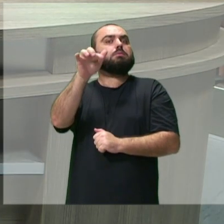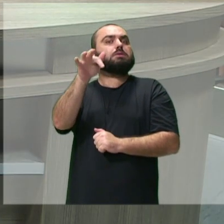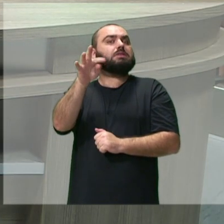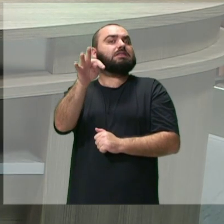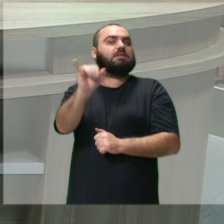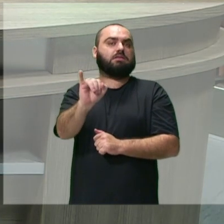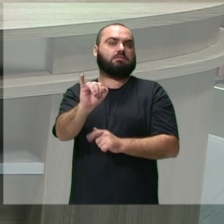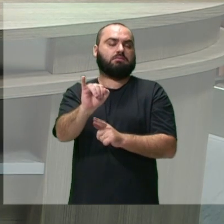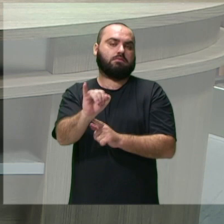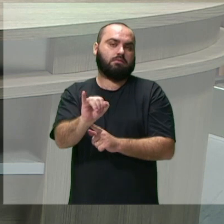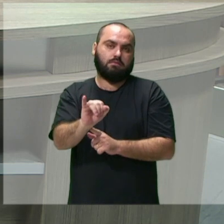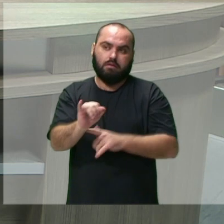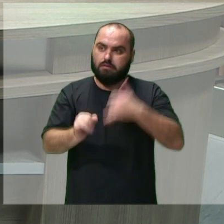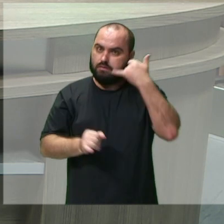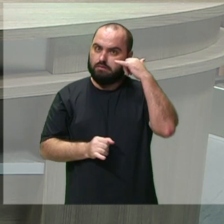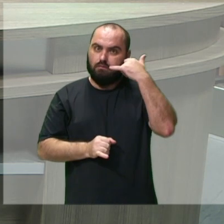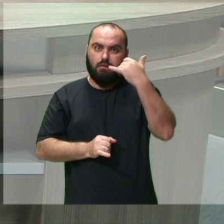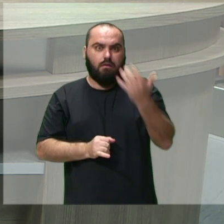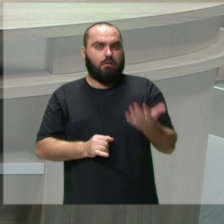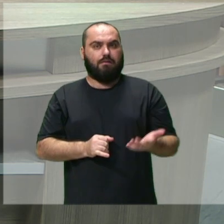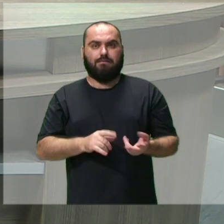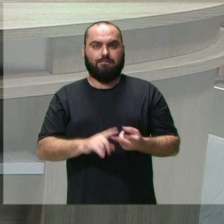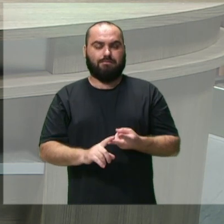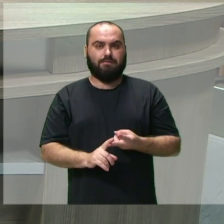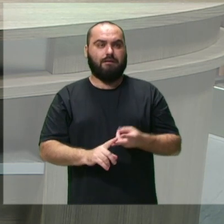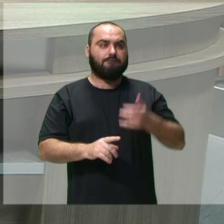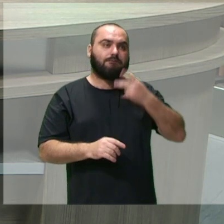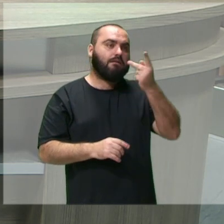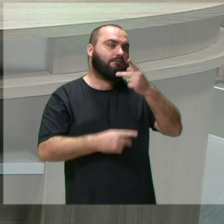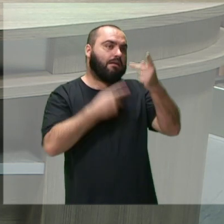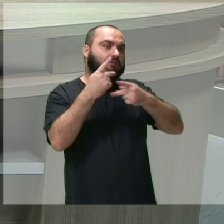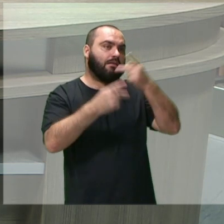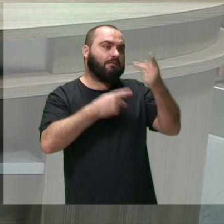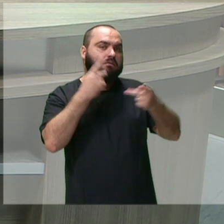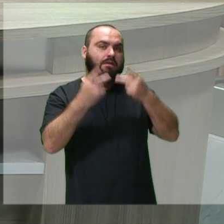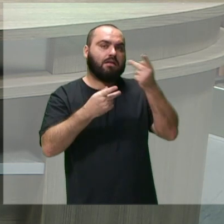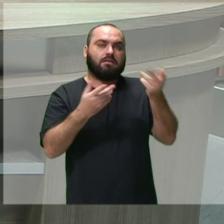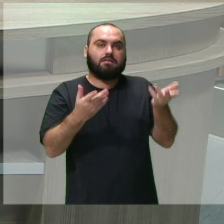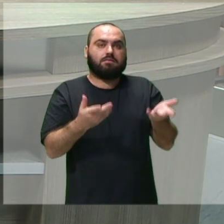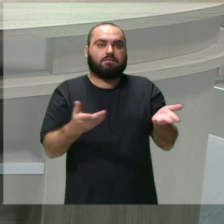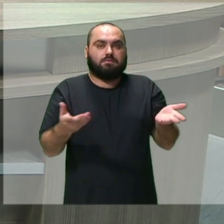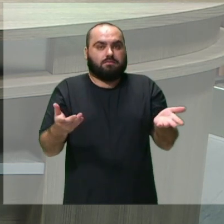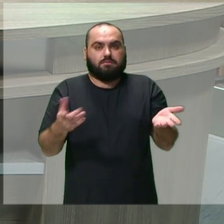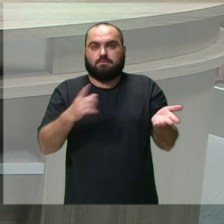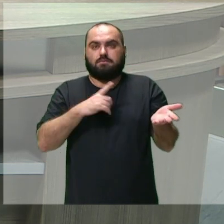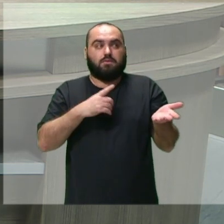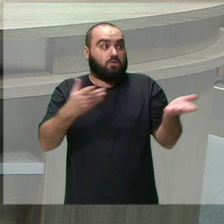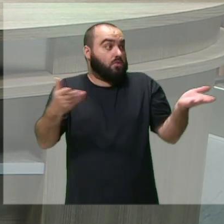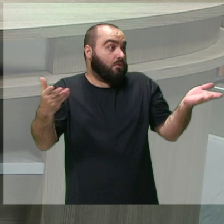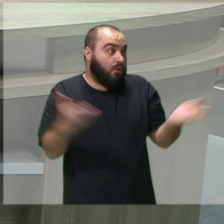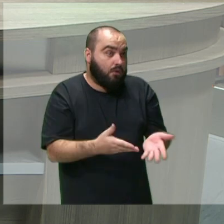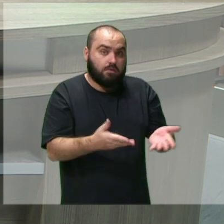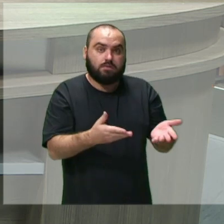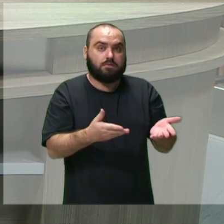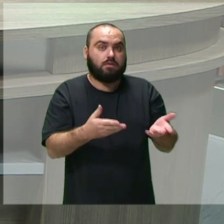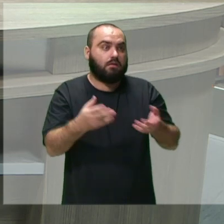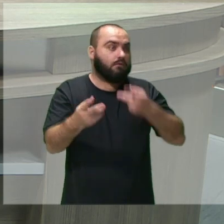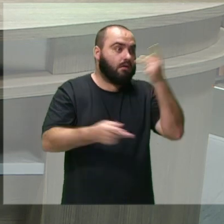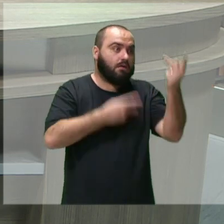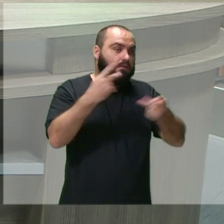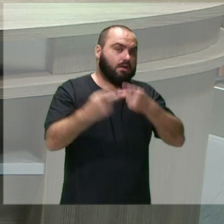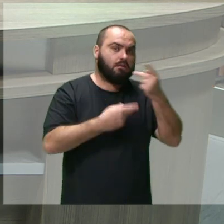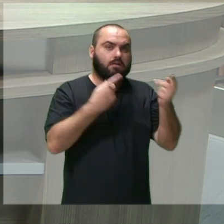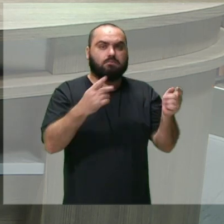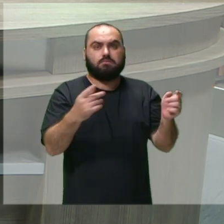Teu celular, além de servir para falar com alguém, você se comunica de várias formas. Hoje em dia, o que menos se faz é